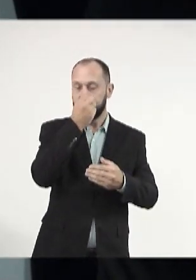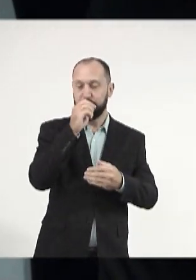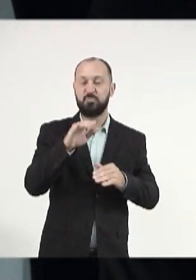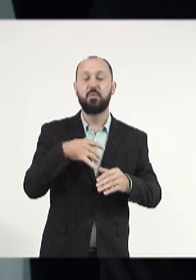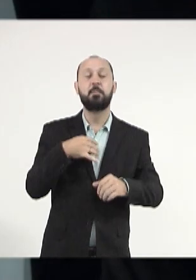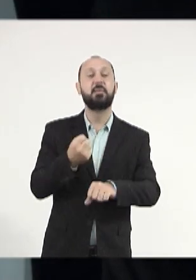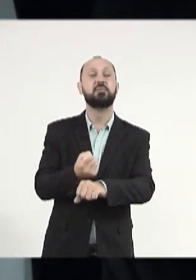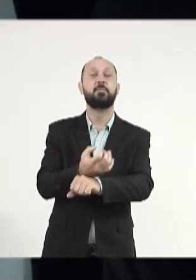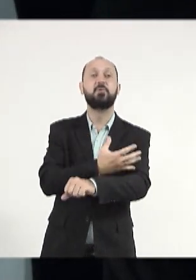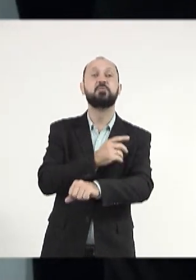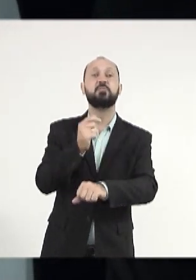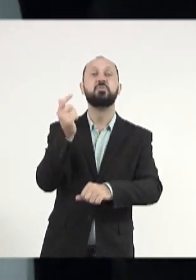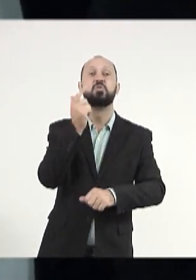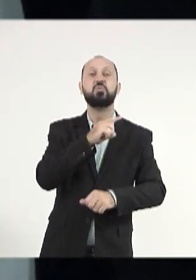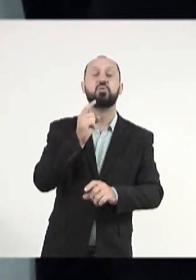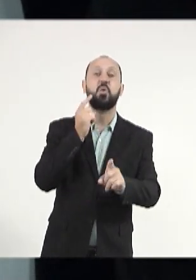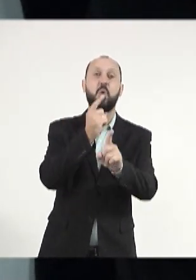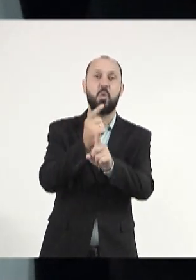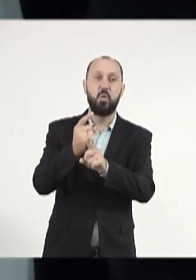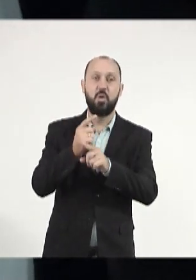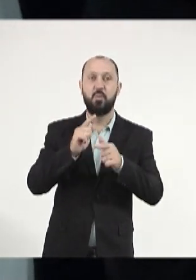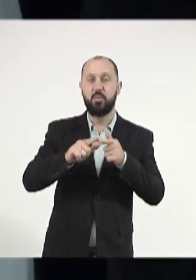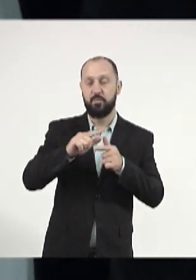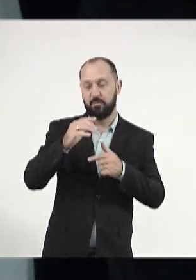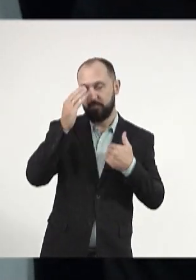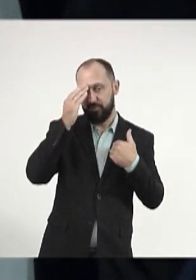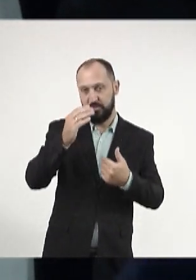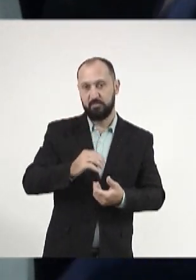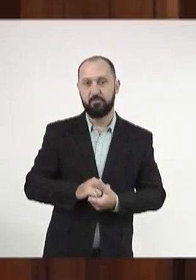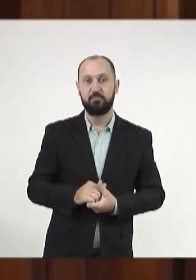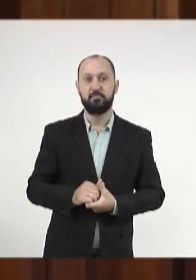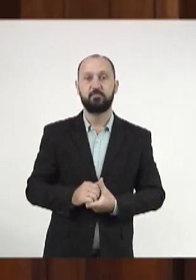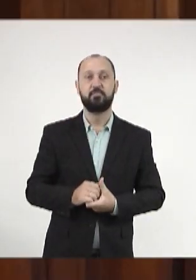menos emocionais para a gente poder encontrar soluções. Obrigada.